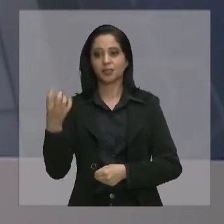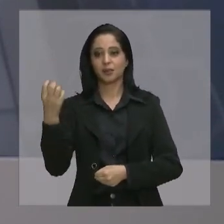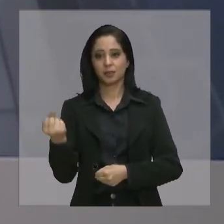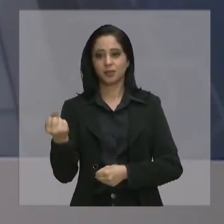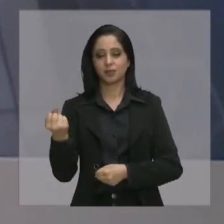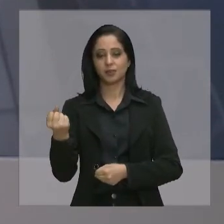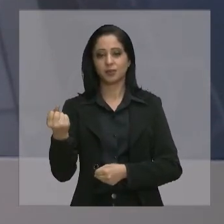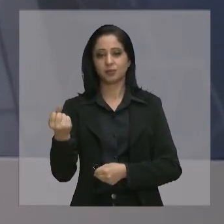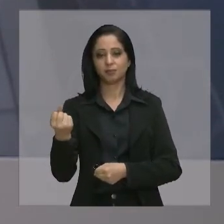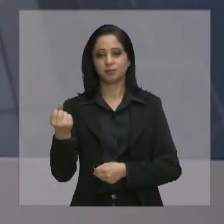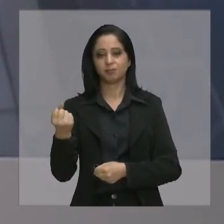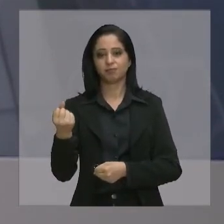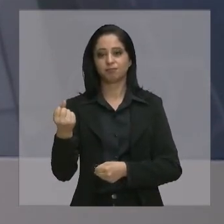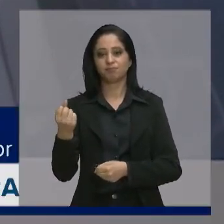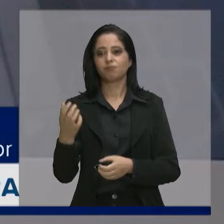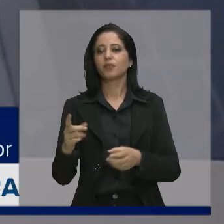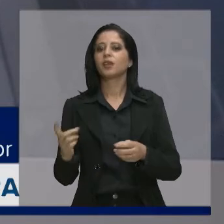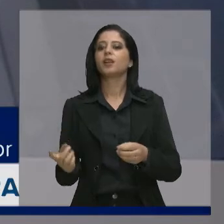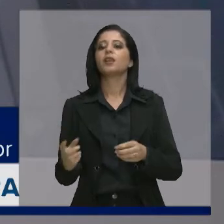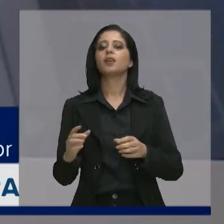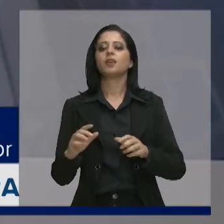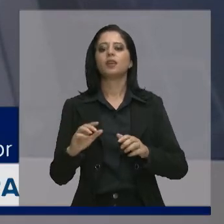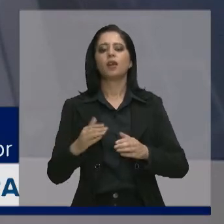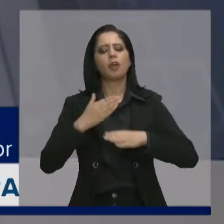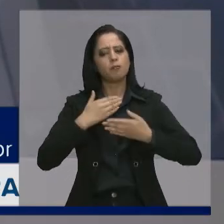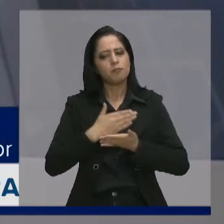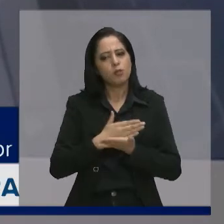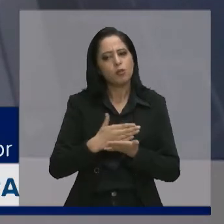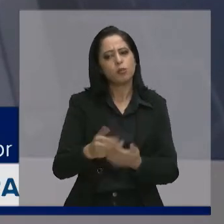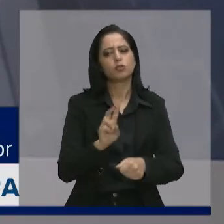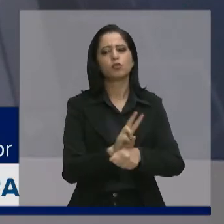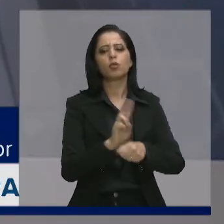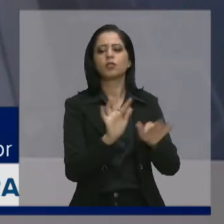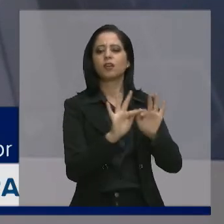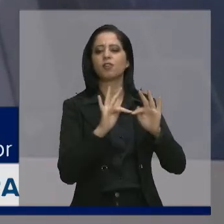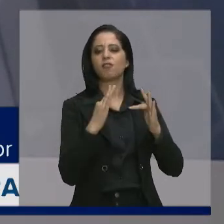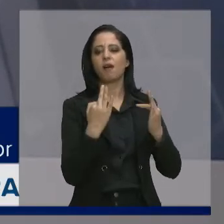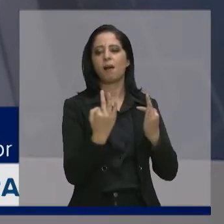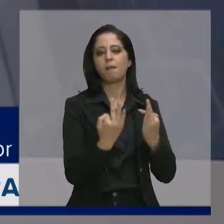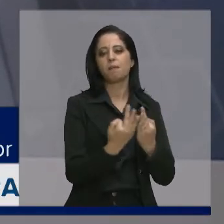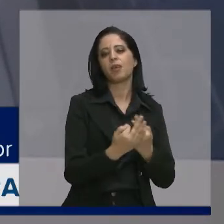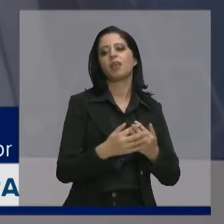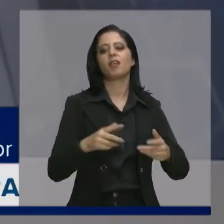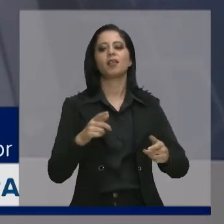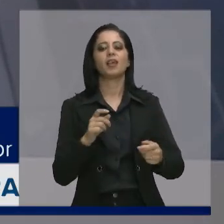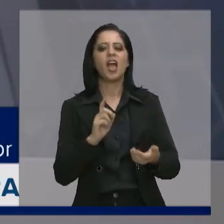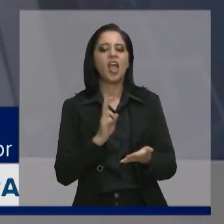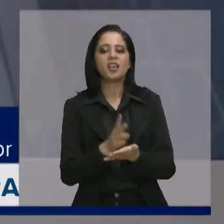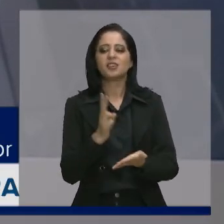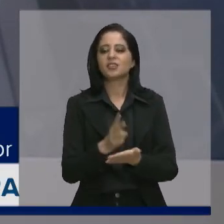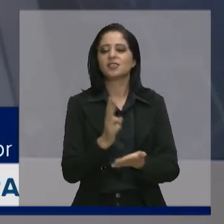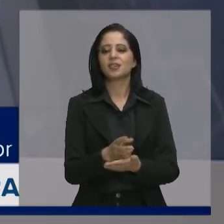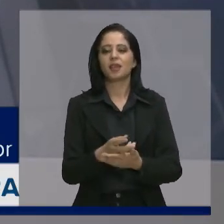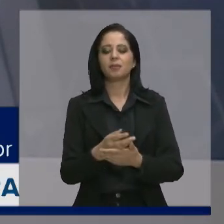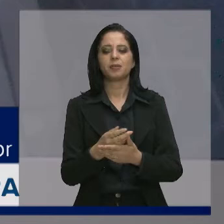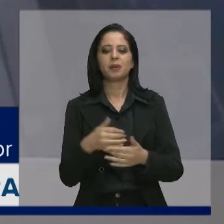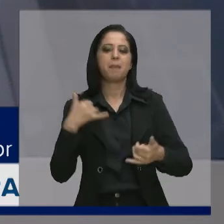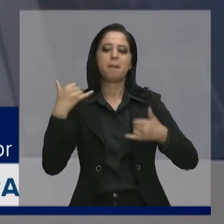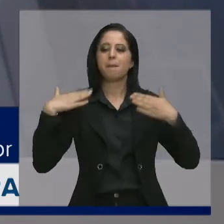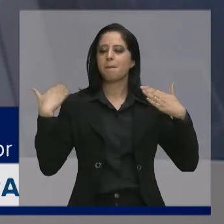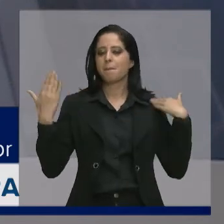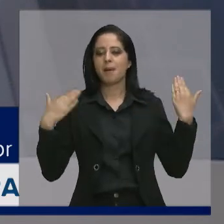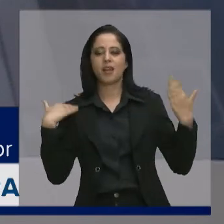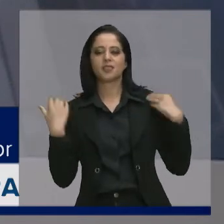ter momentos de maior dedicação à família e fazendo o que mais gostava, da boa pescaria, de tocar